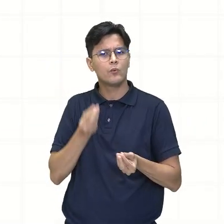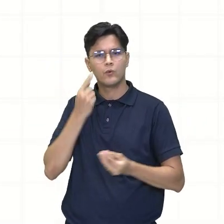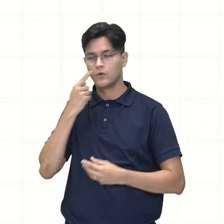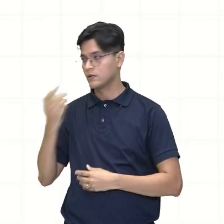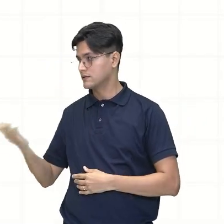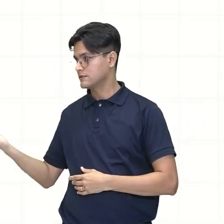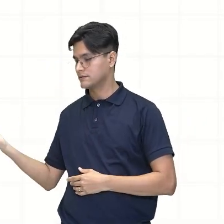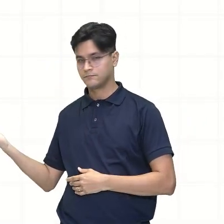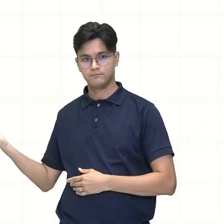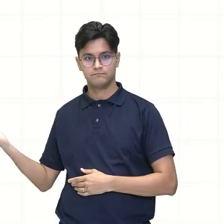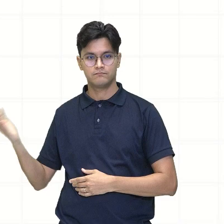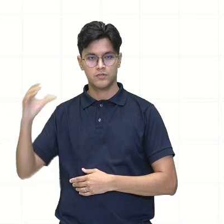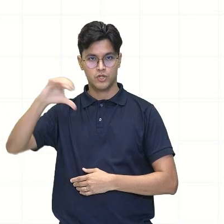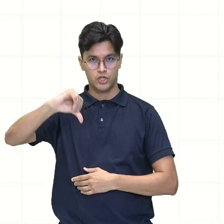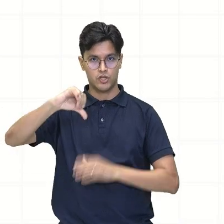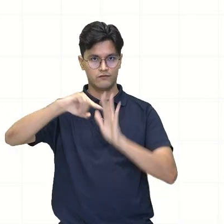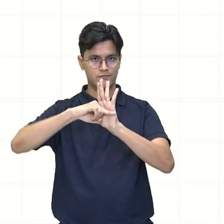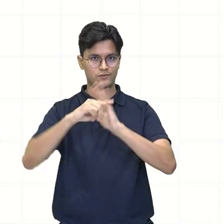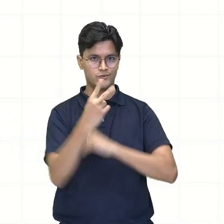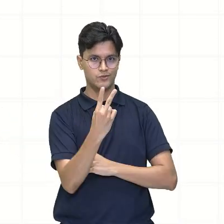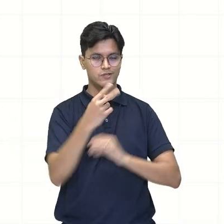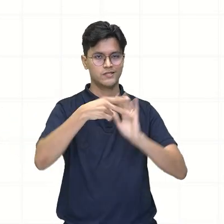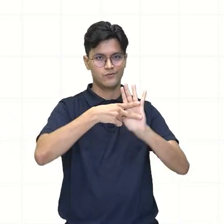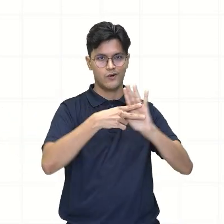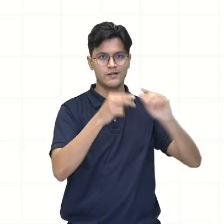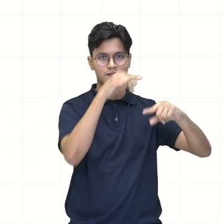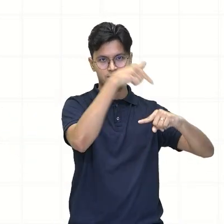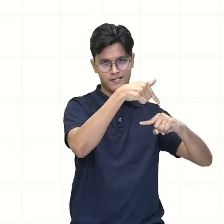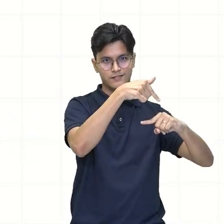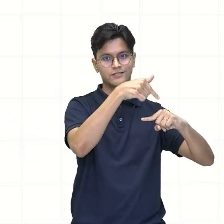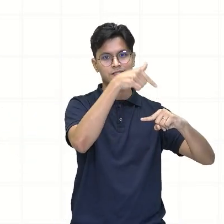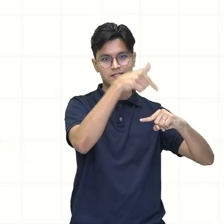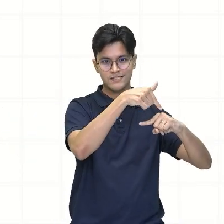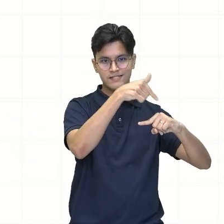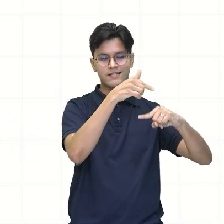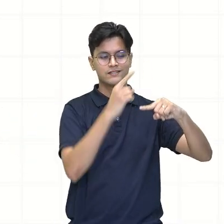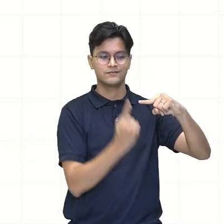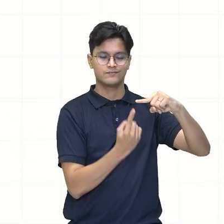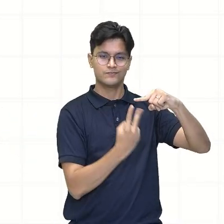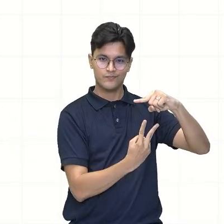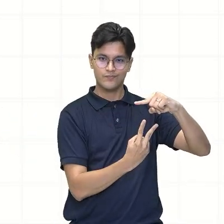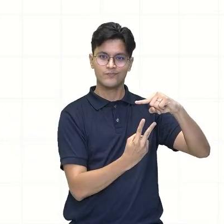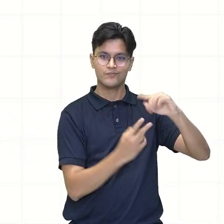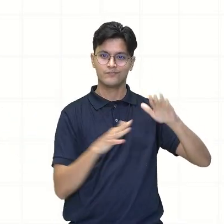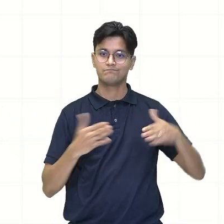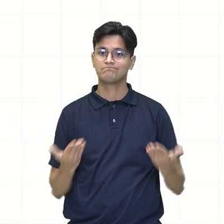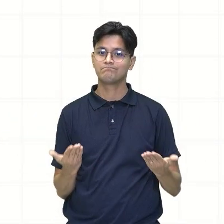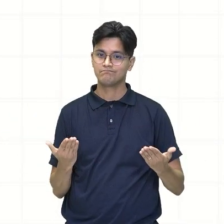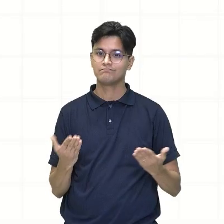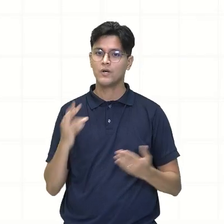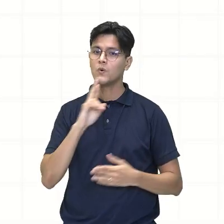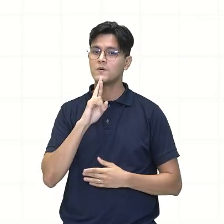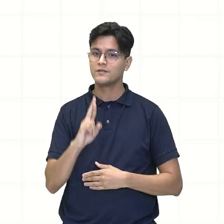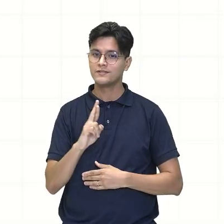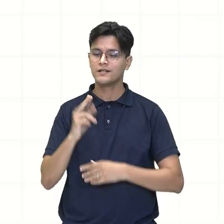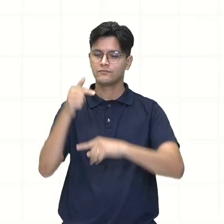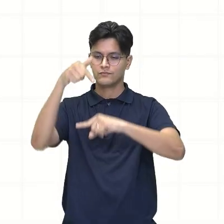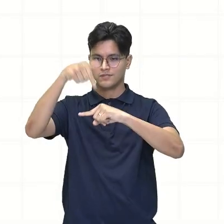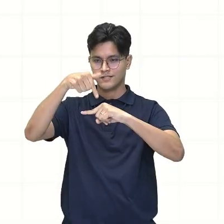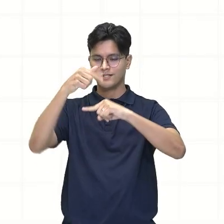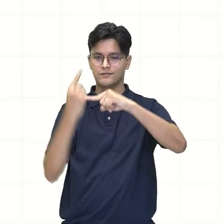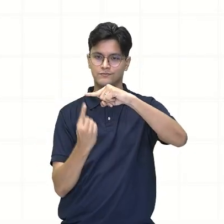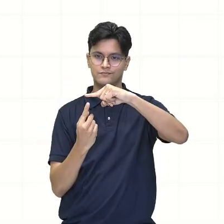7 é a resposta aqui no numerador. Então, o resultado dessa subtração vai ser 7